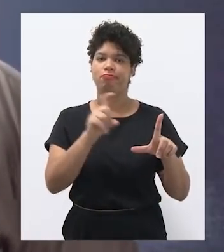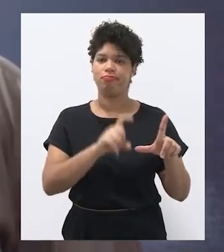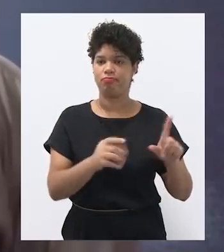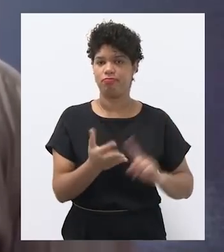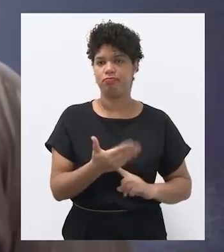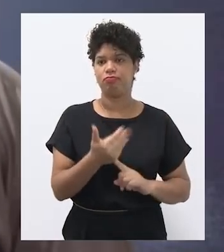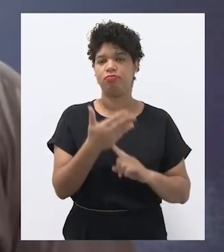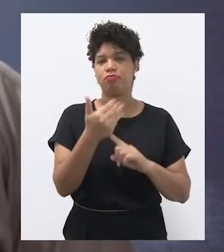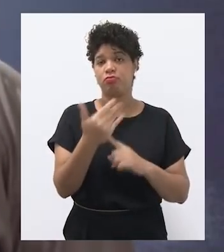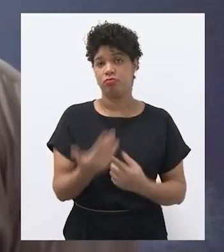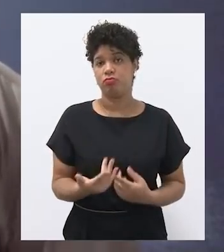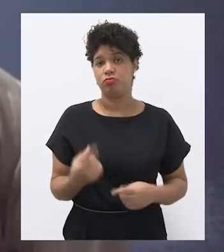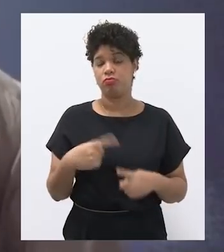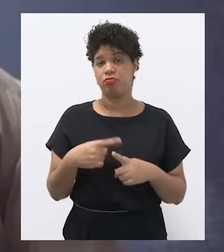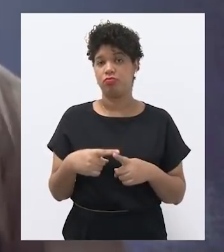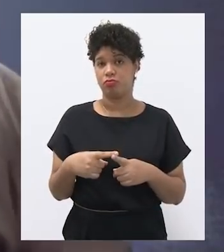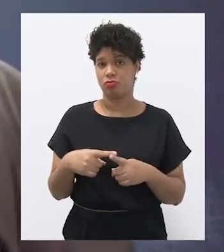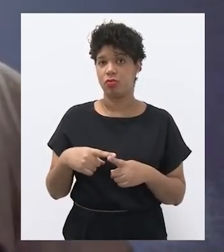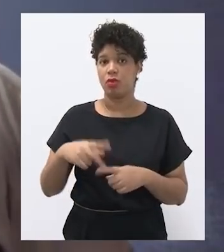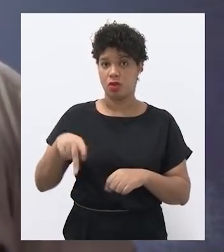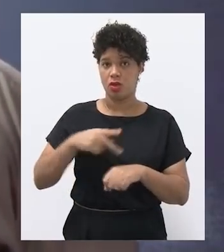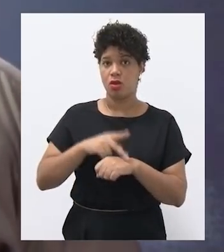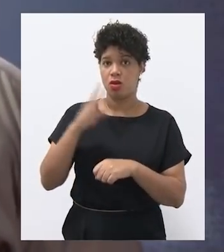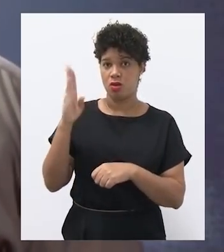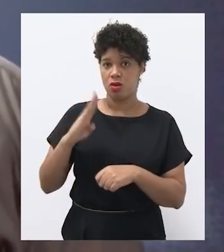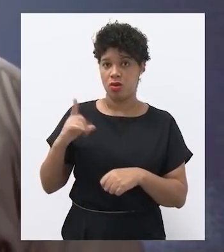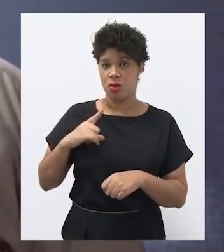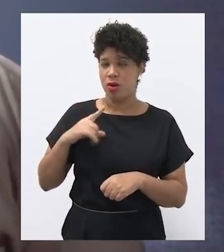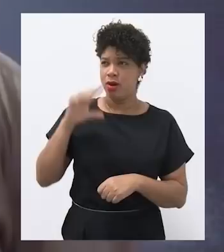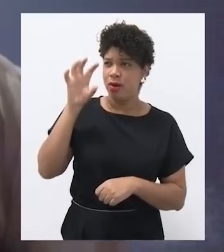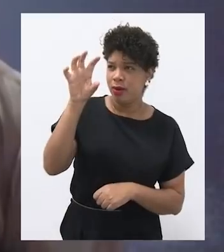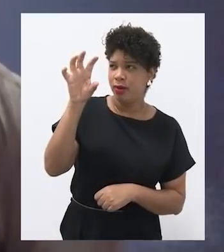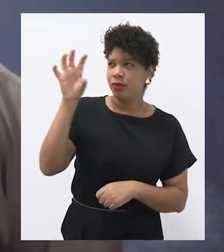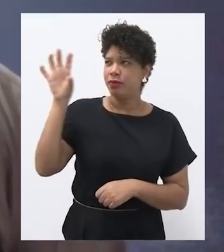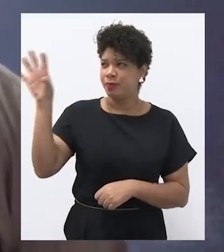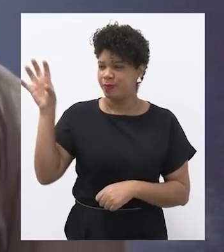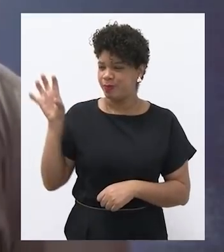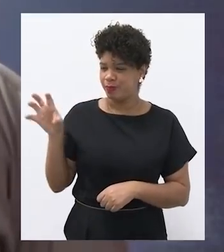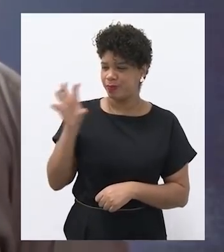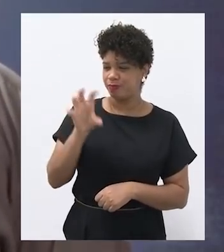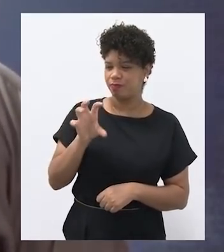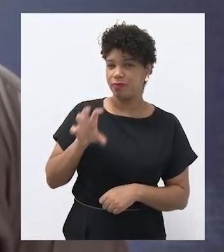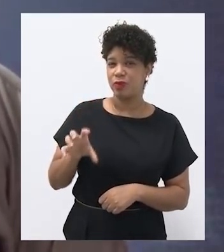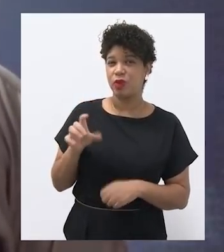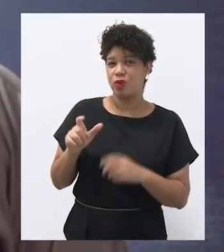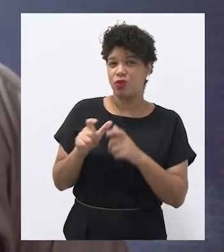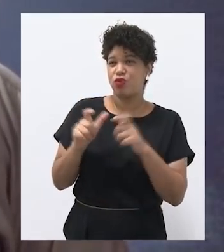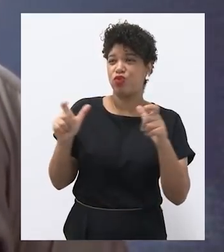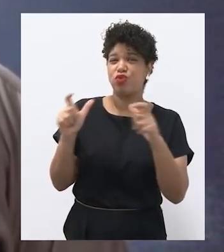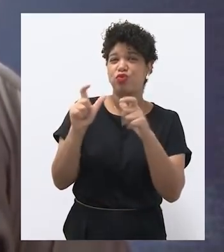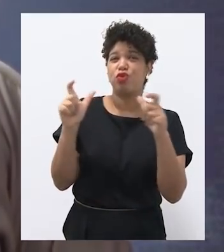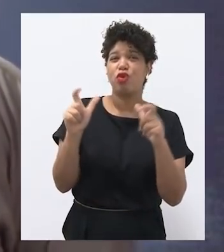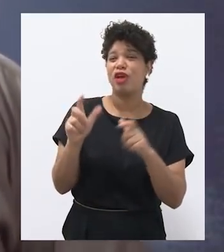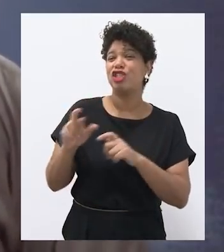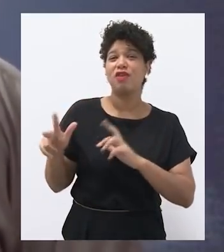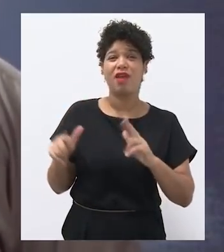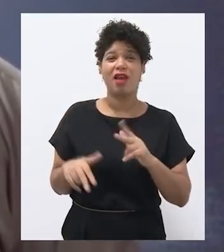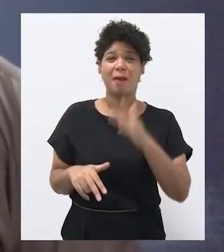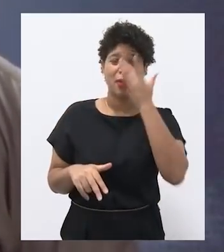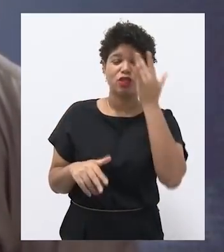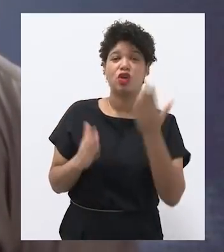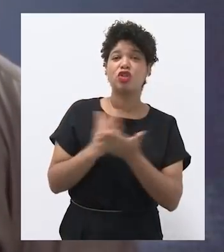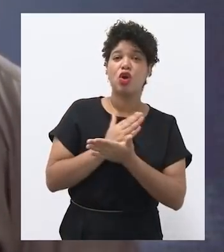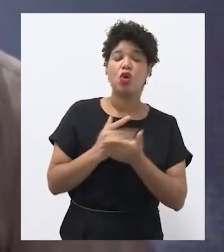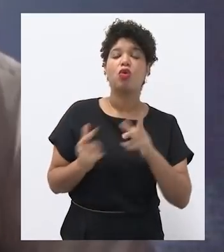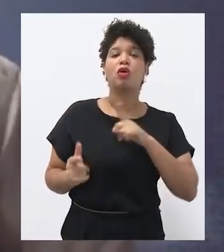com muitos países dentro, são vários Brasis, e há uma diferença do ponto de vista de digitalização. E ela se dá